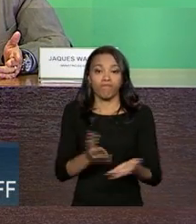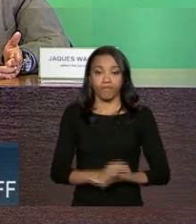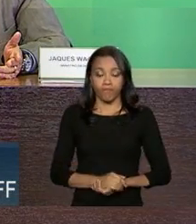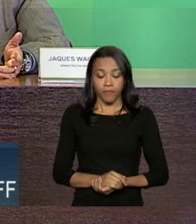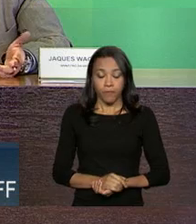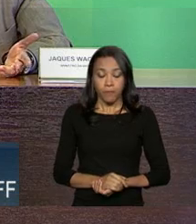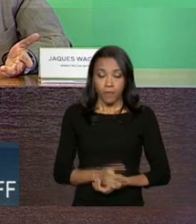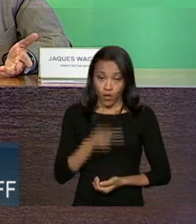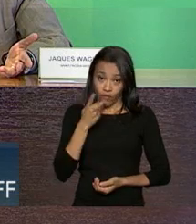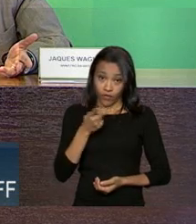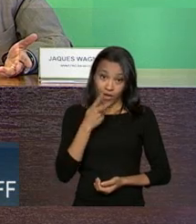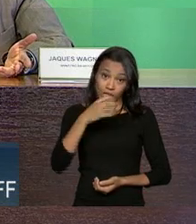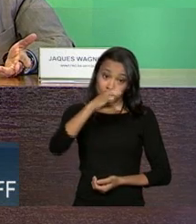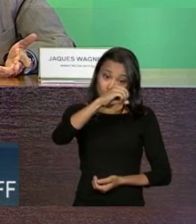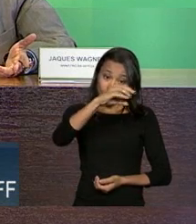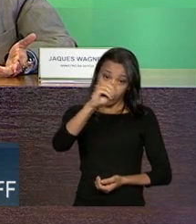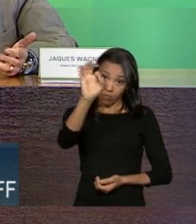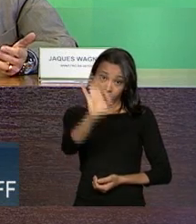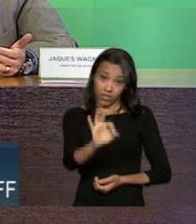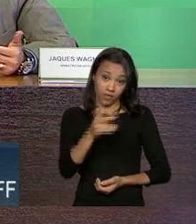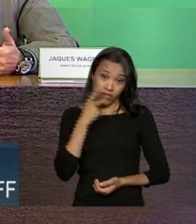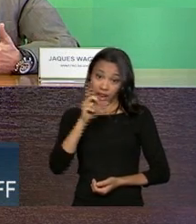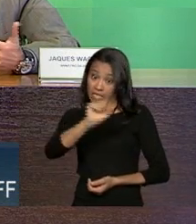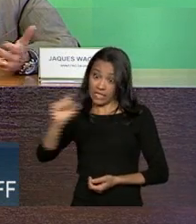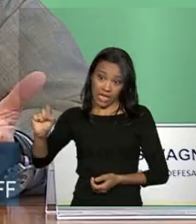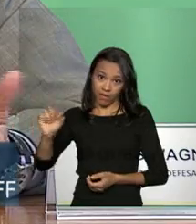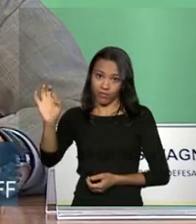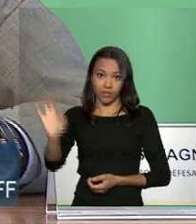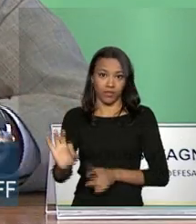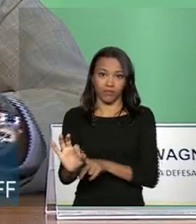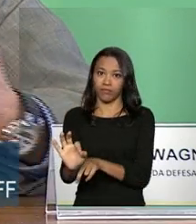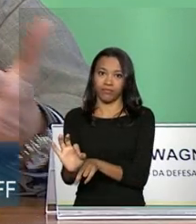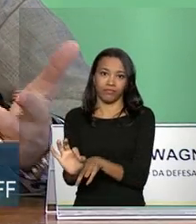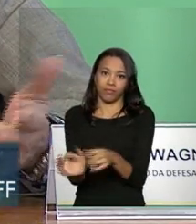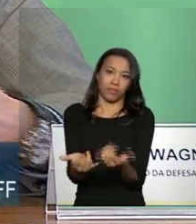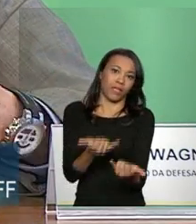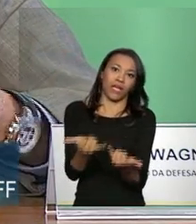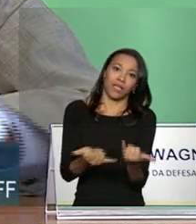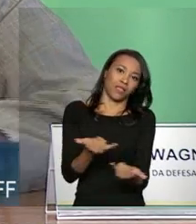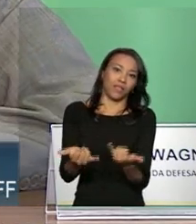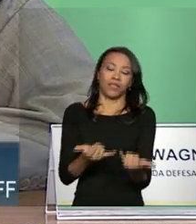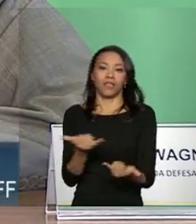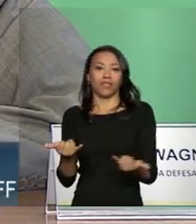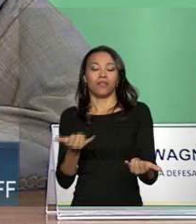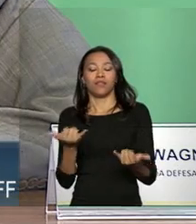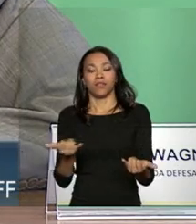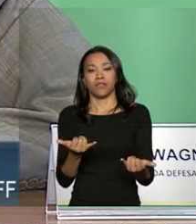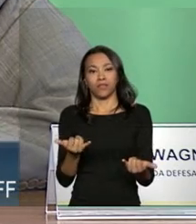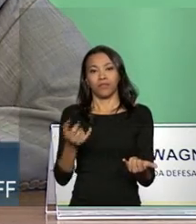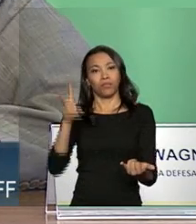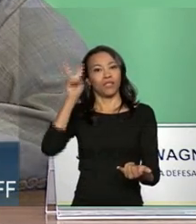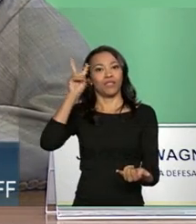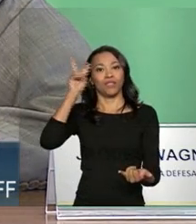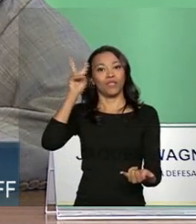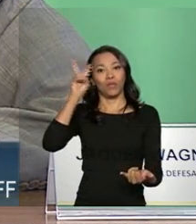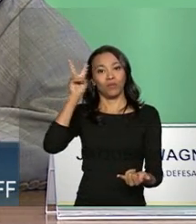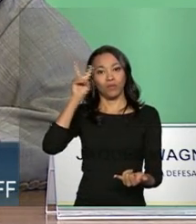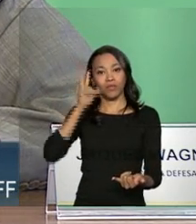falei 90%, que eu não quis dizer 100%, porque às vezes até brincadeiras ou comentários, segunda-feira é sempre